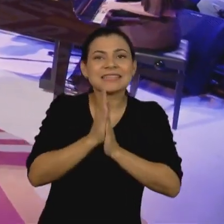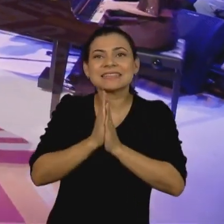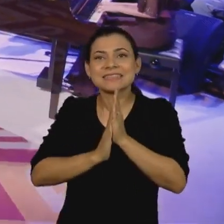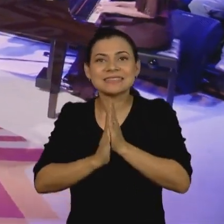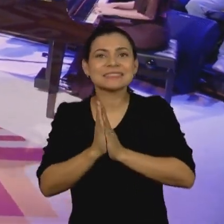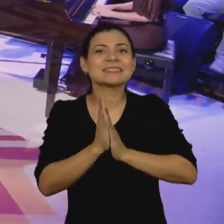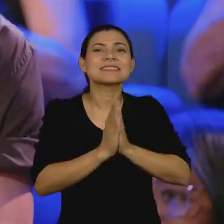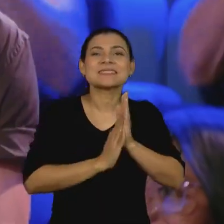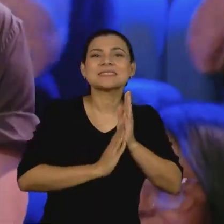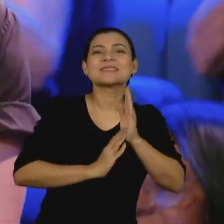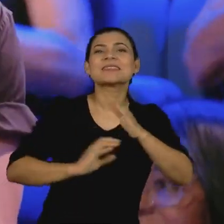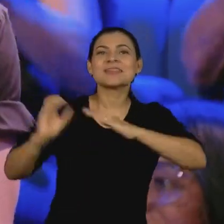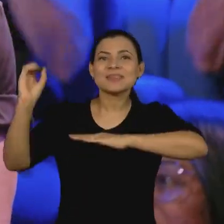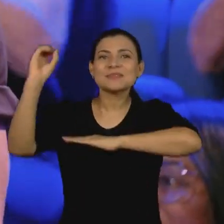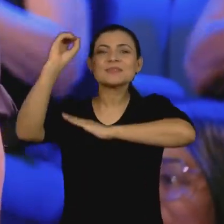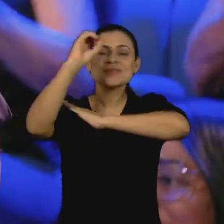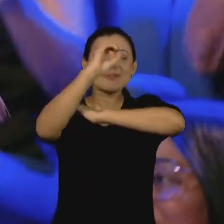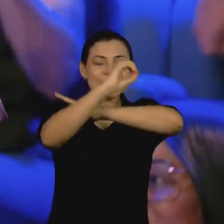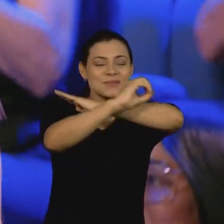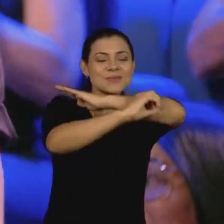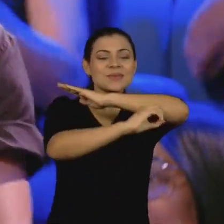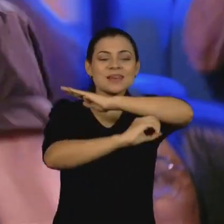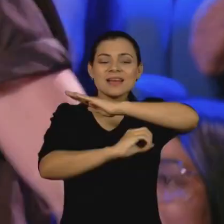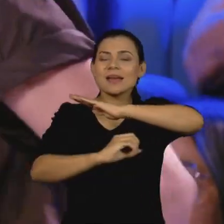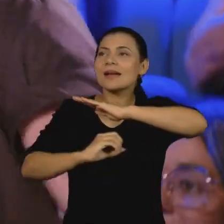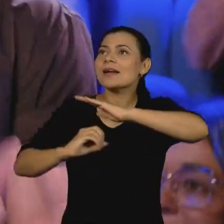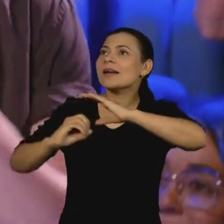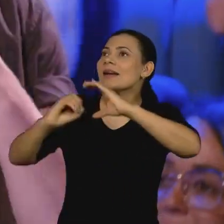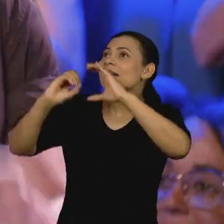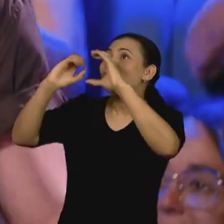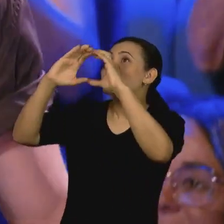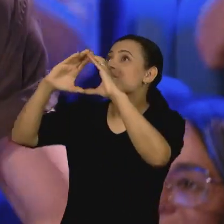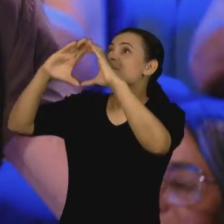A noite vai ter lua cheia.